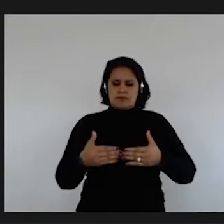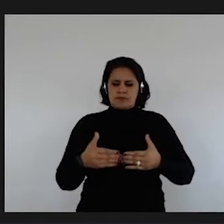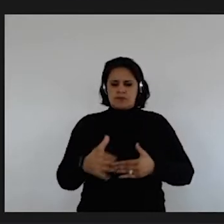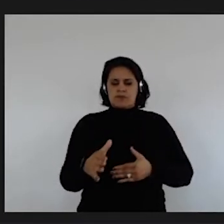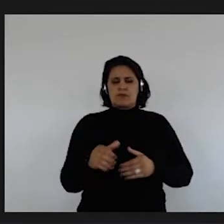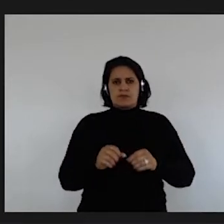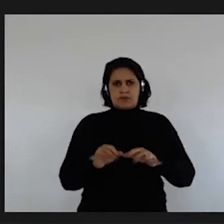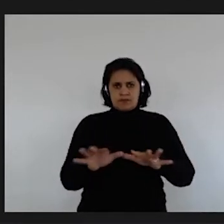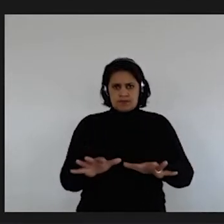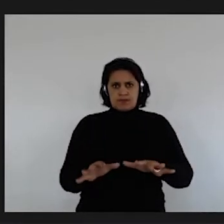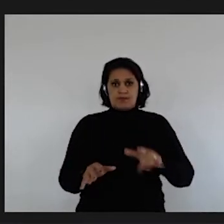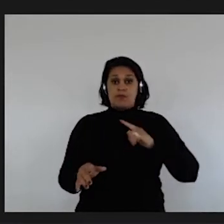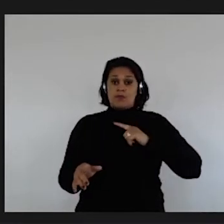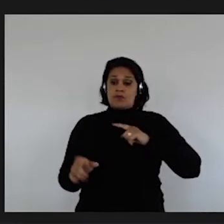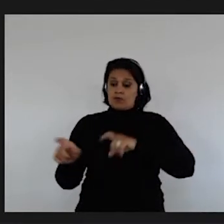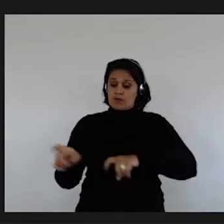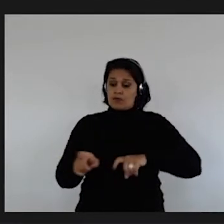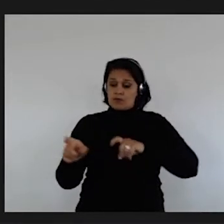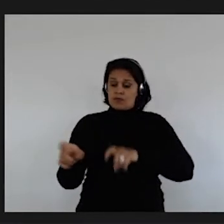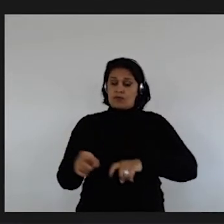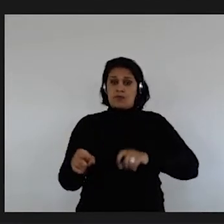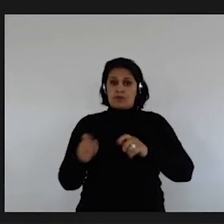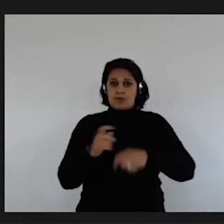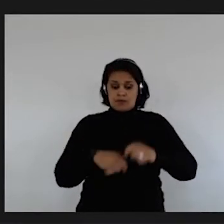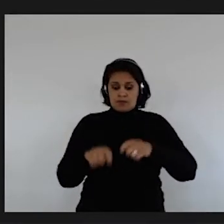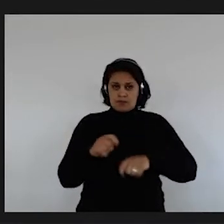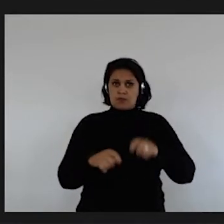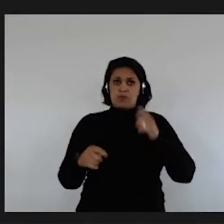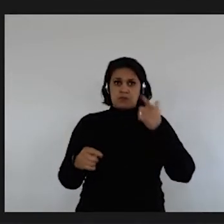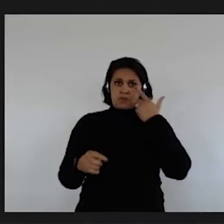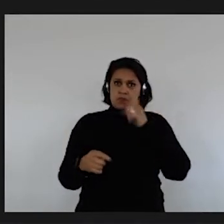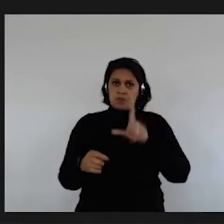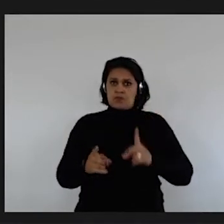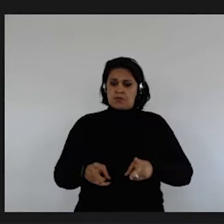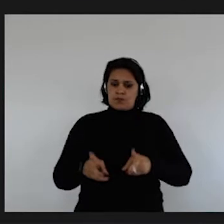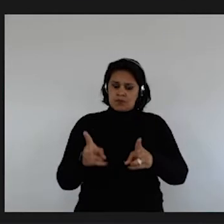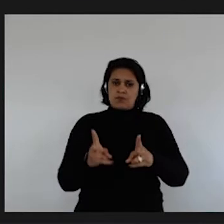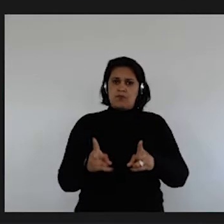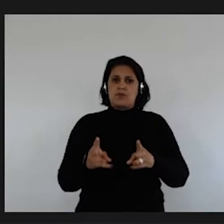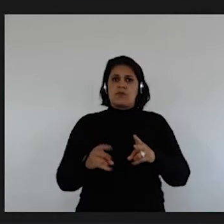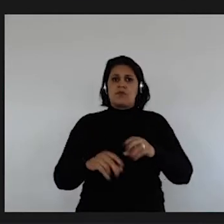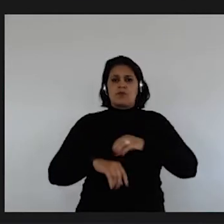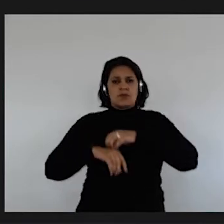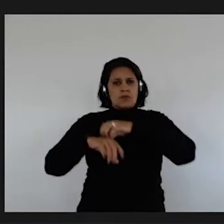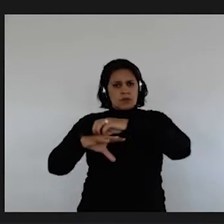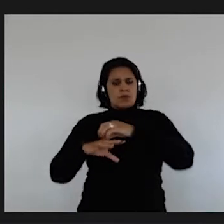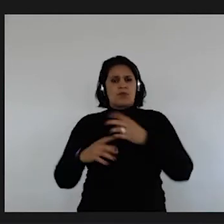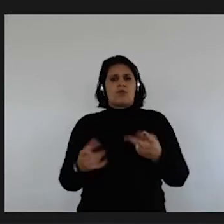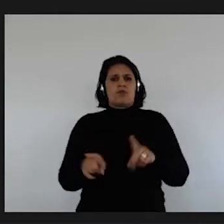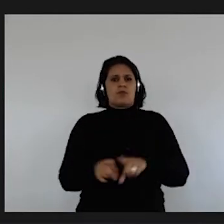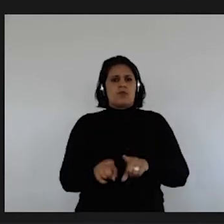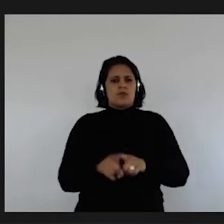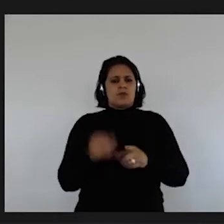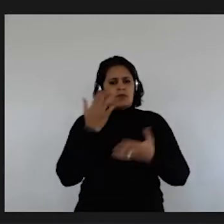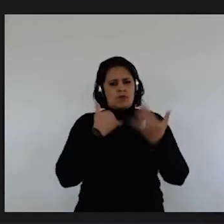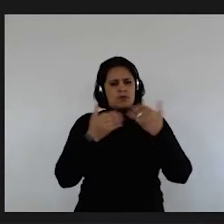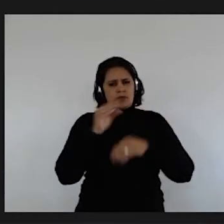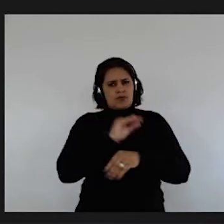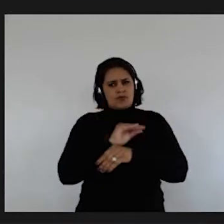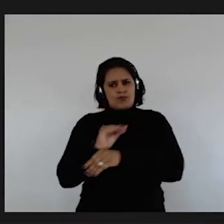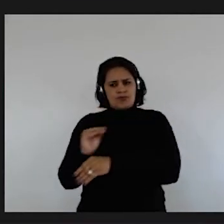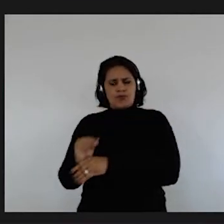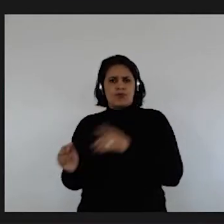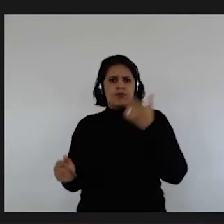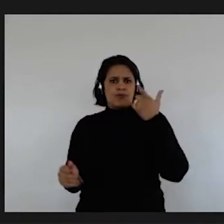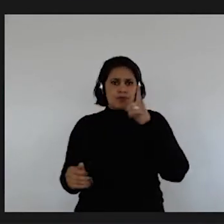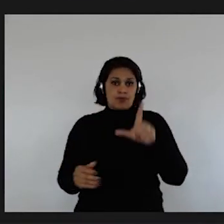que sustentou a economia nacional, respondeu por grande parte das nossas exportações e garantiu a cesta básica da população nacional.